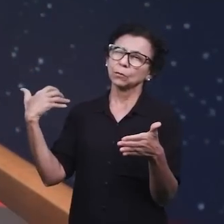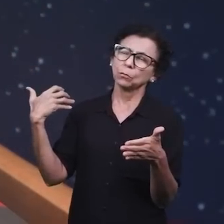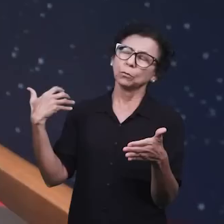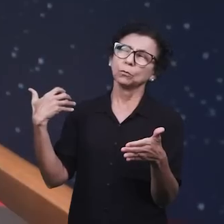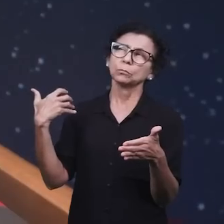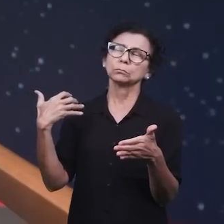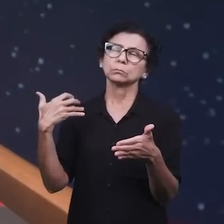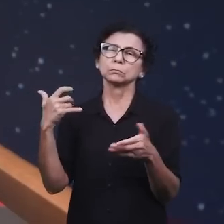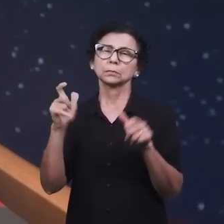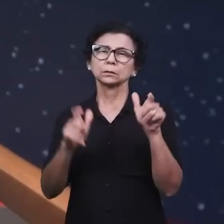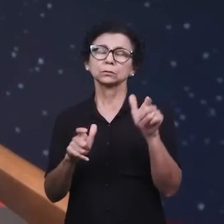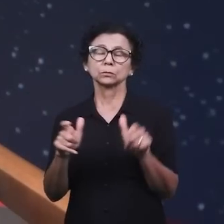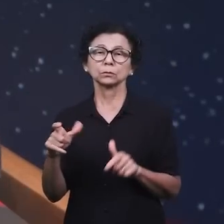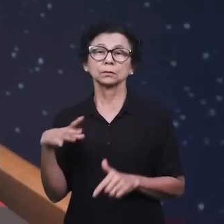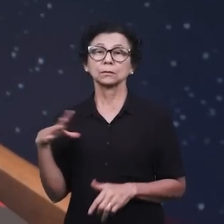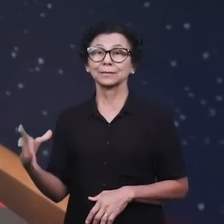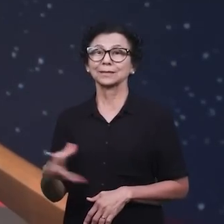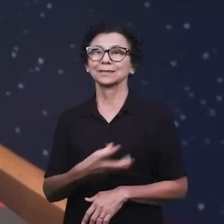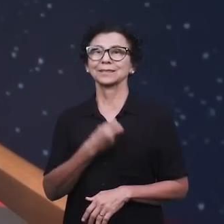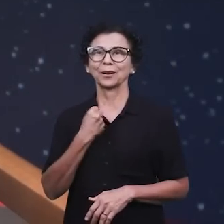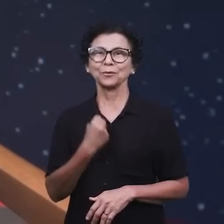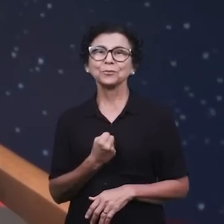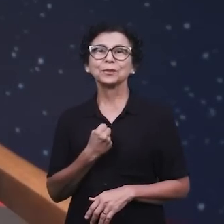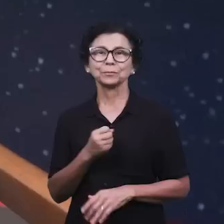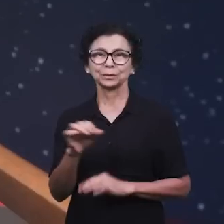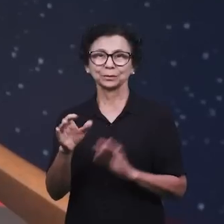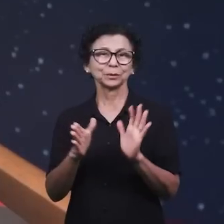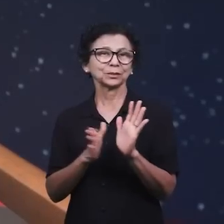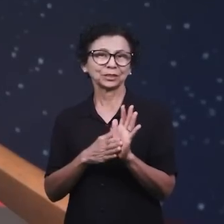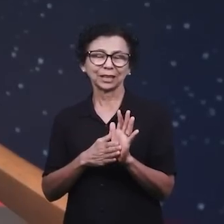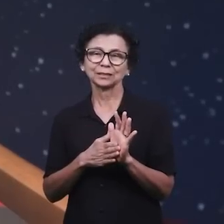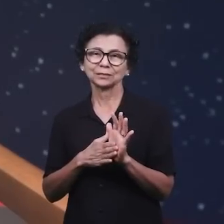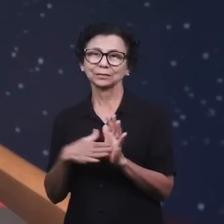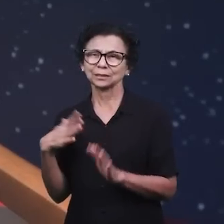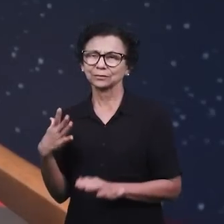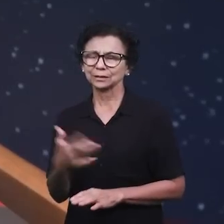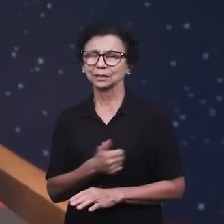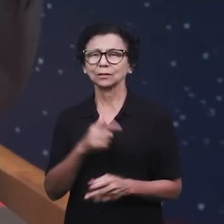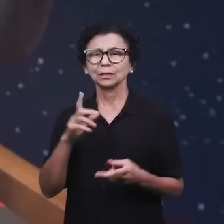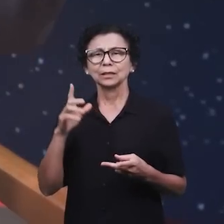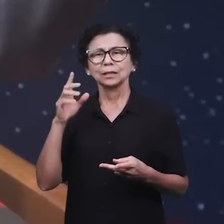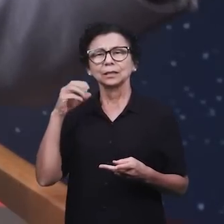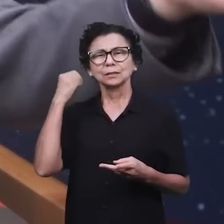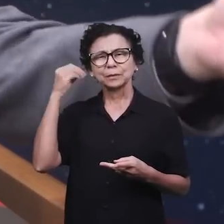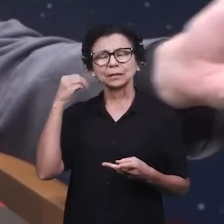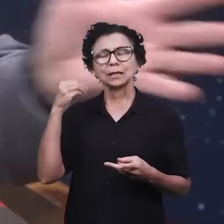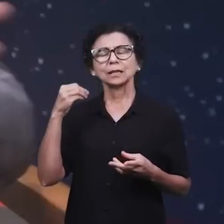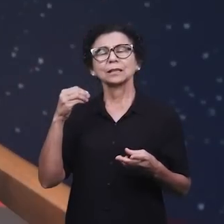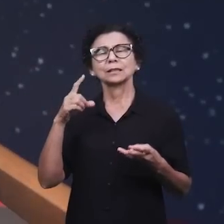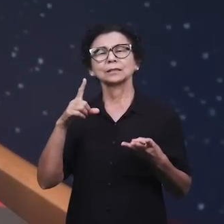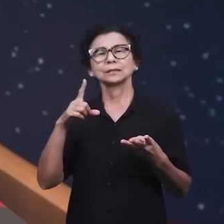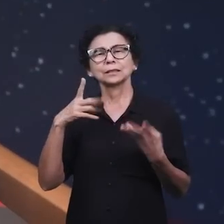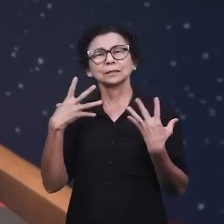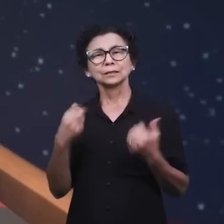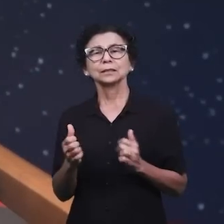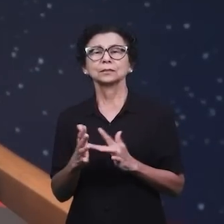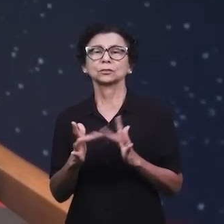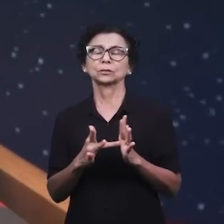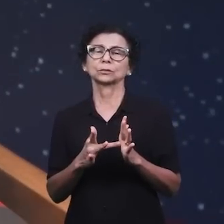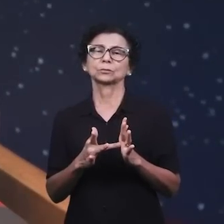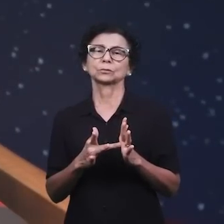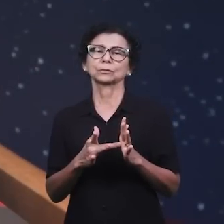obra do seu Espírito está chegando, está sendo proclamada, anunciada, e as pessoas ao longo